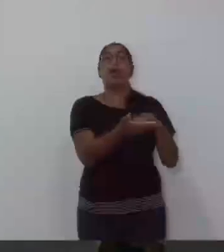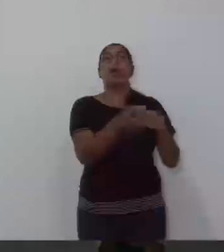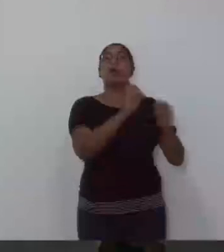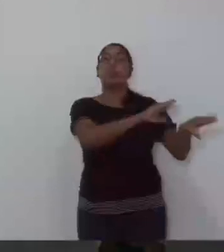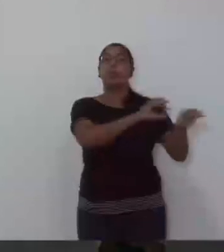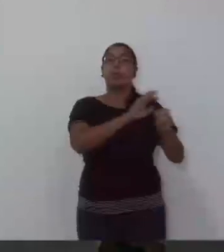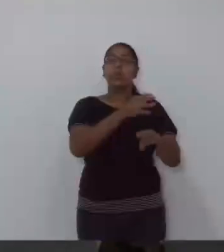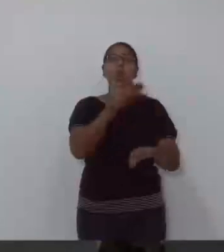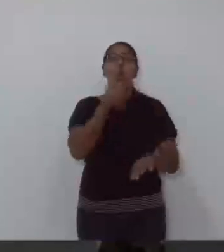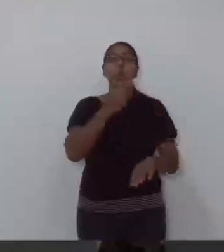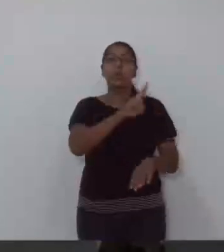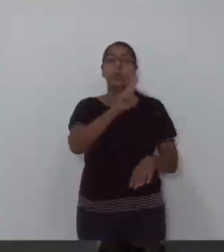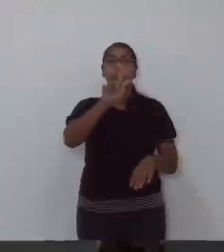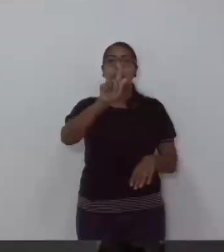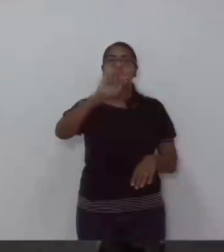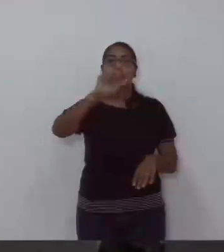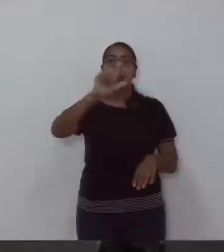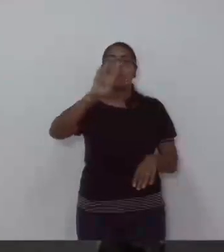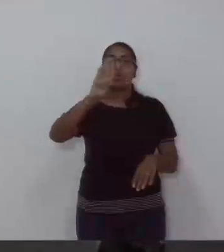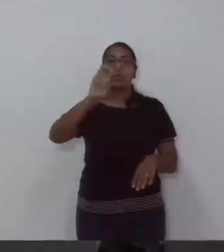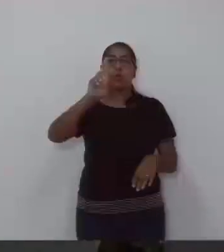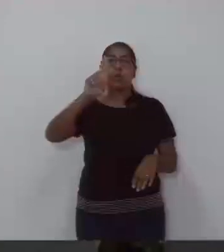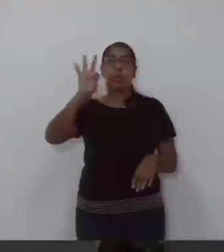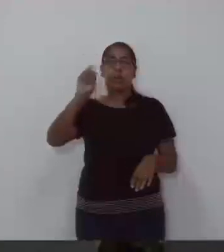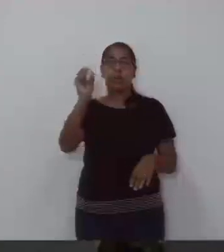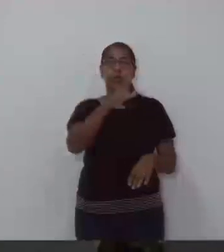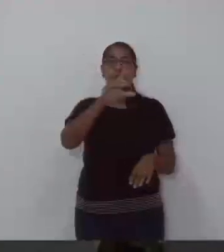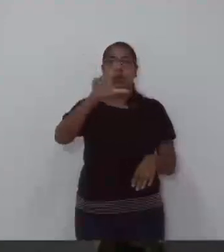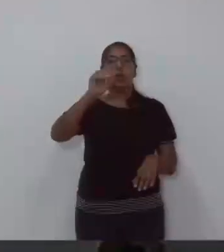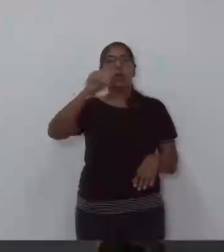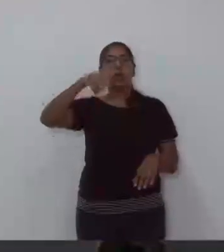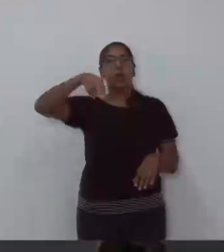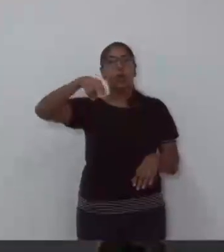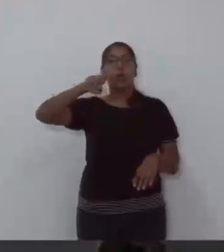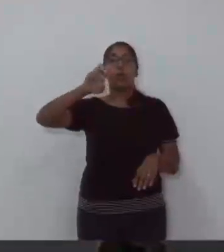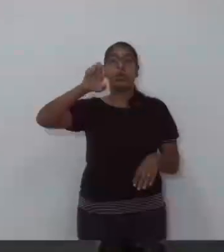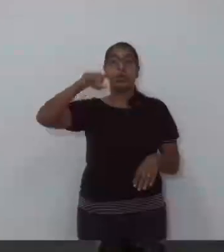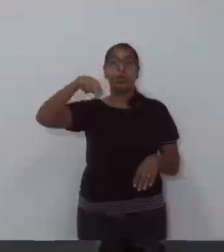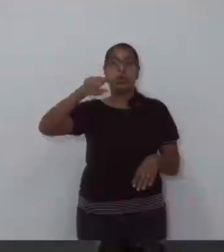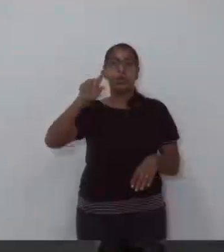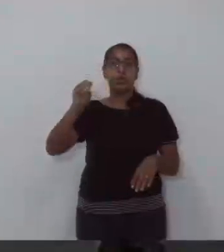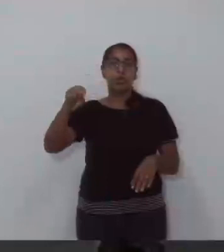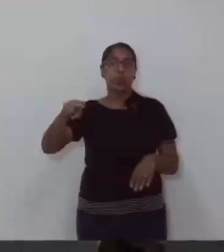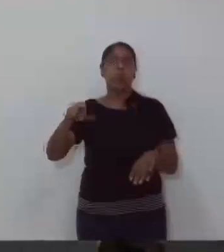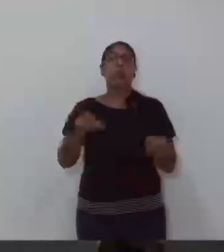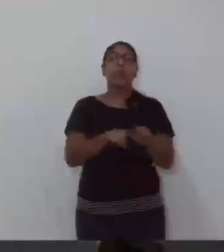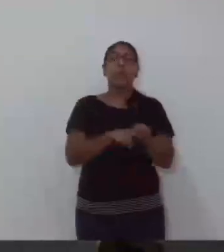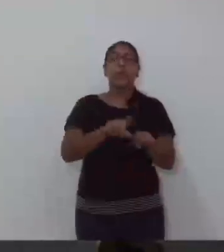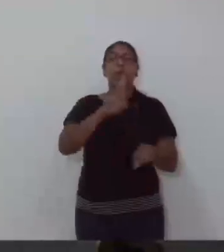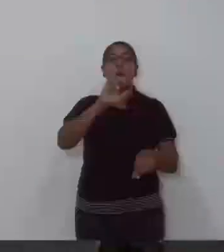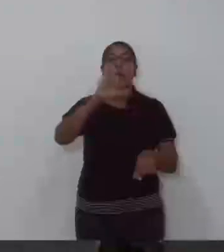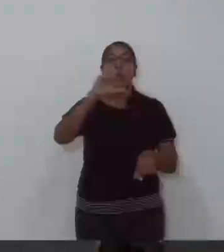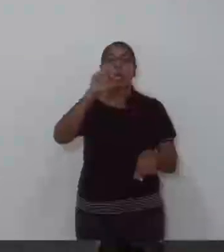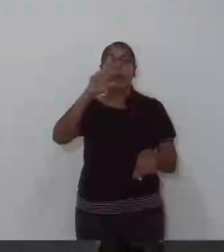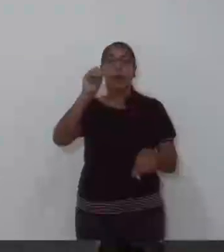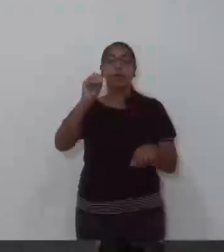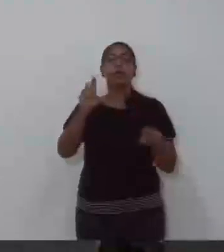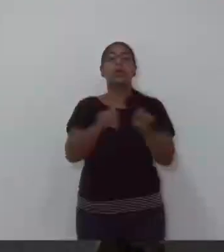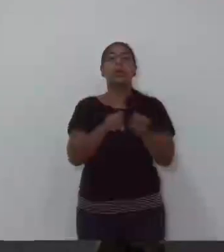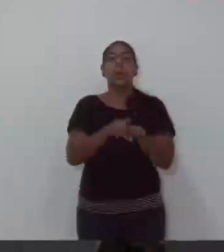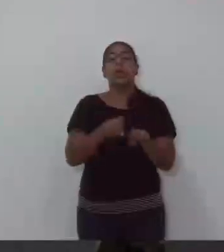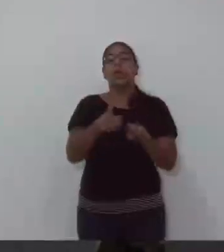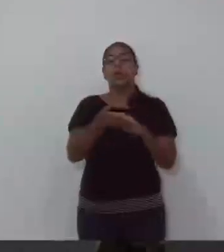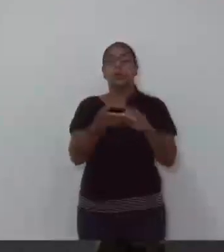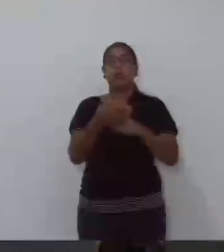senhor Gilberto Lorenzon, o secretário municipal de Negócios Jurídicos, senhor Ricardo Facchini Rodrigues, e o secretário municipal de Administração e de